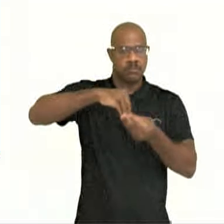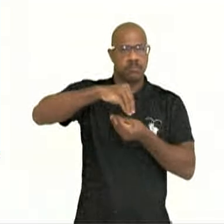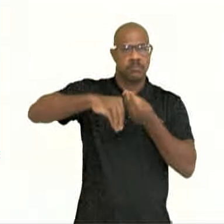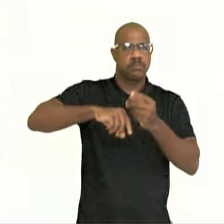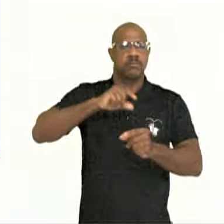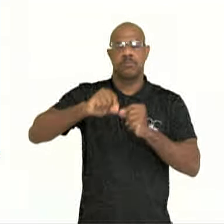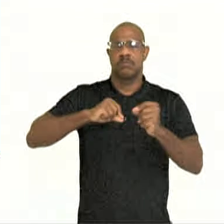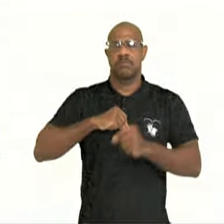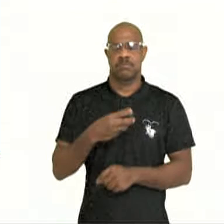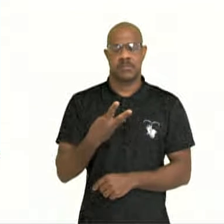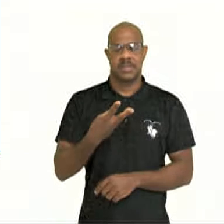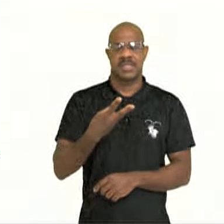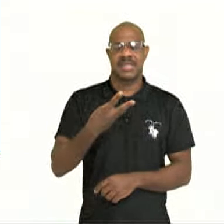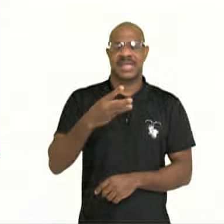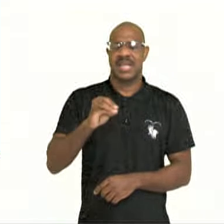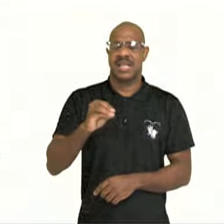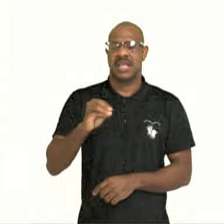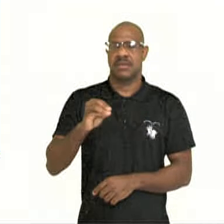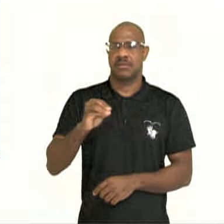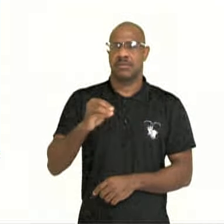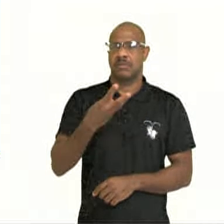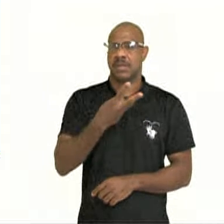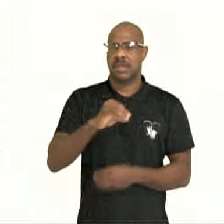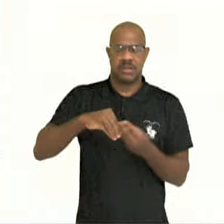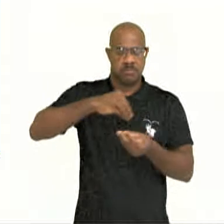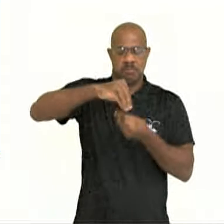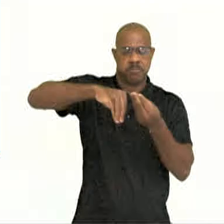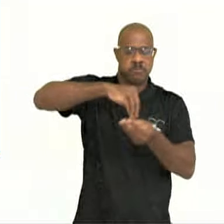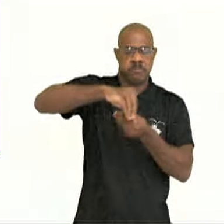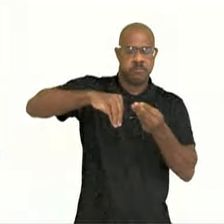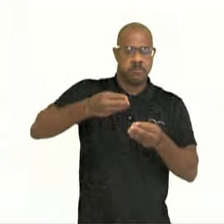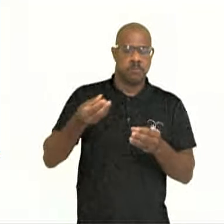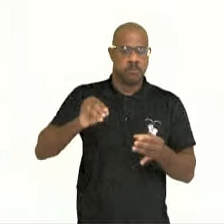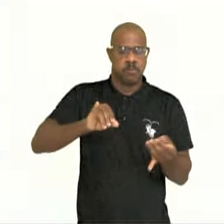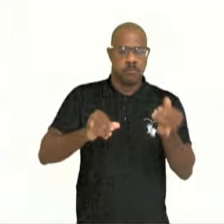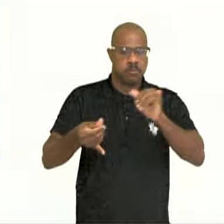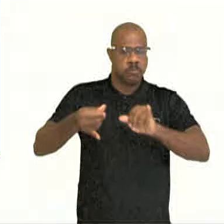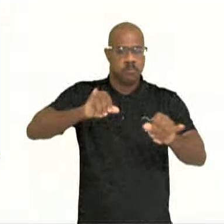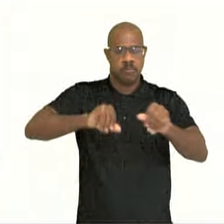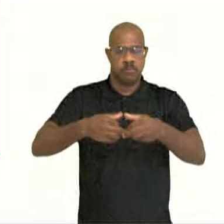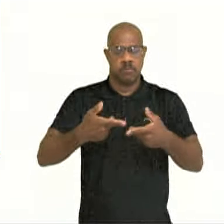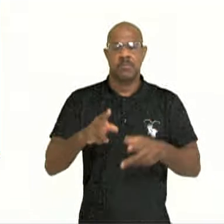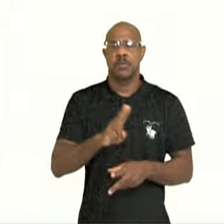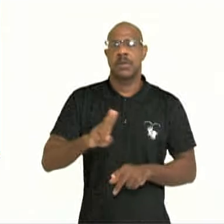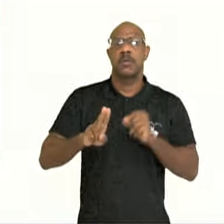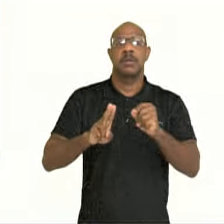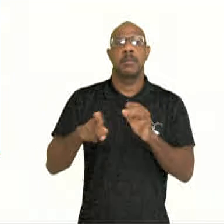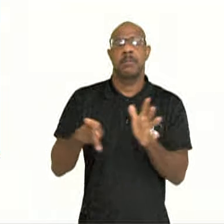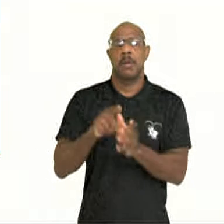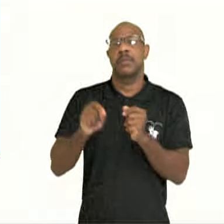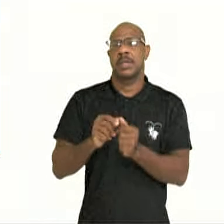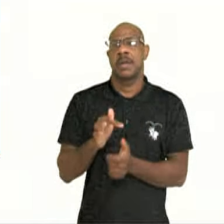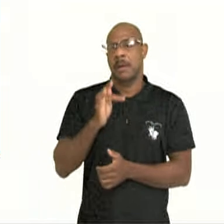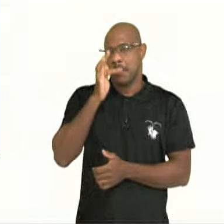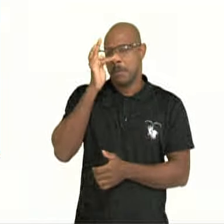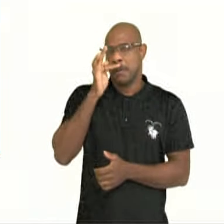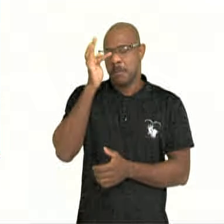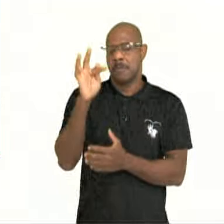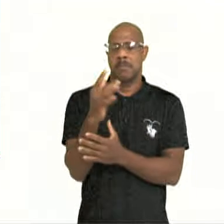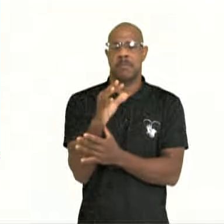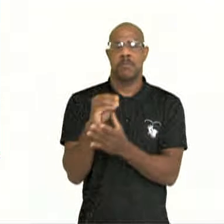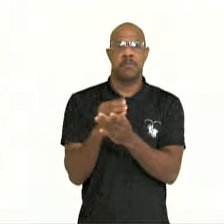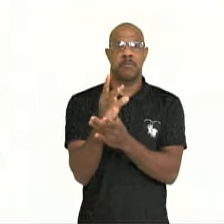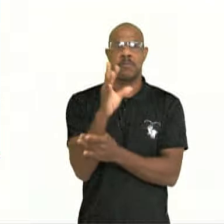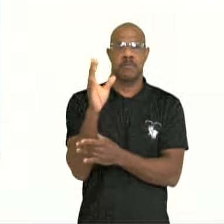30 a 300 ingredientes e muitos deles são utilizados as plantas. Por exemplo, a rosa tem mais de